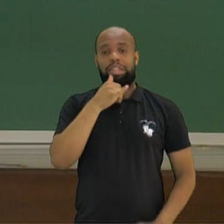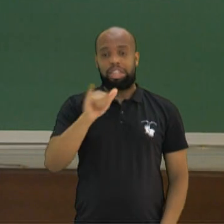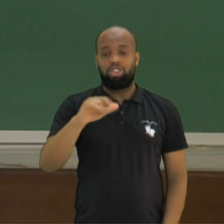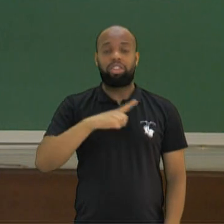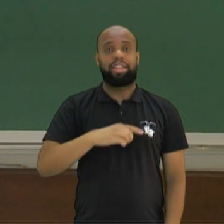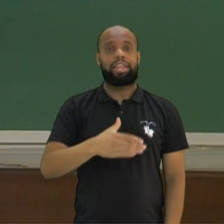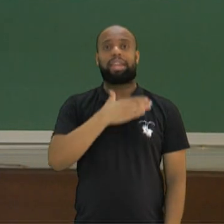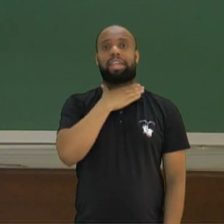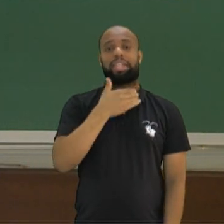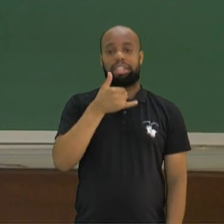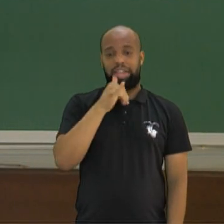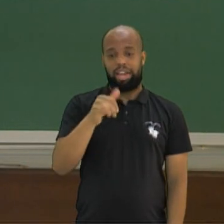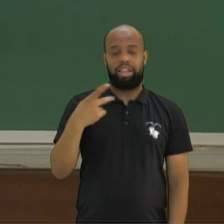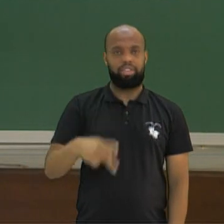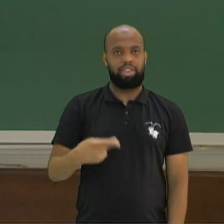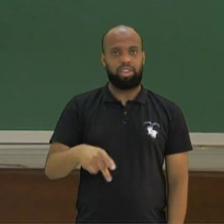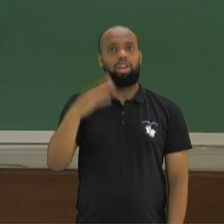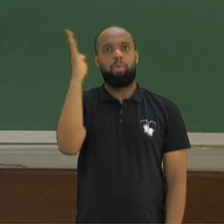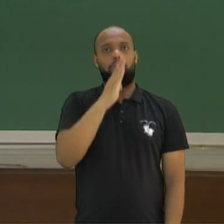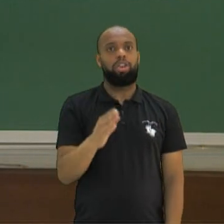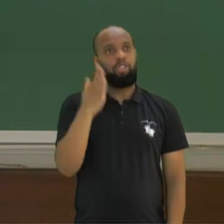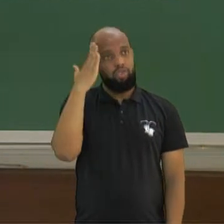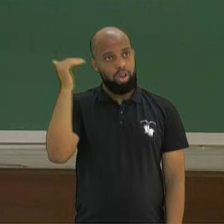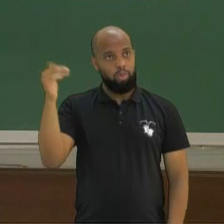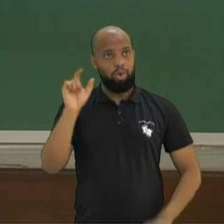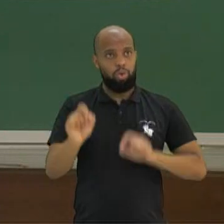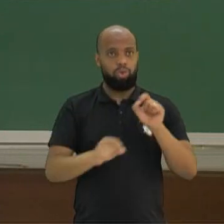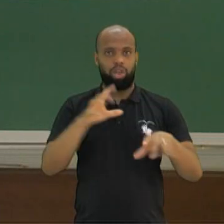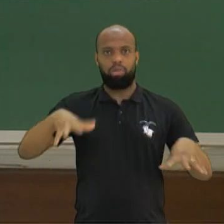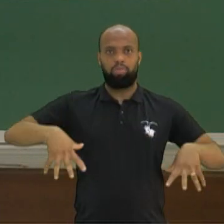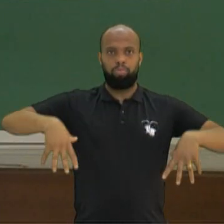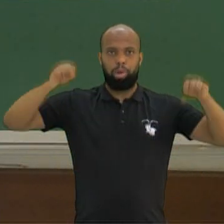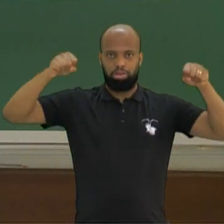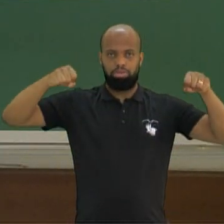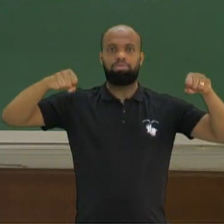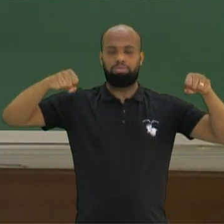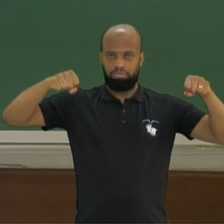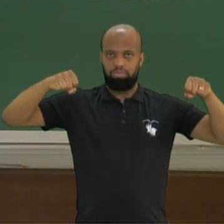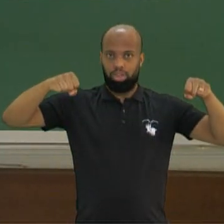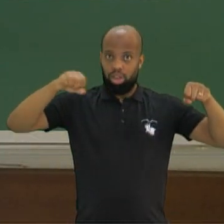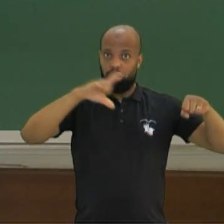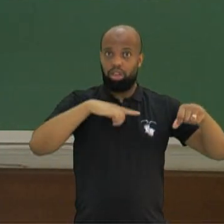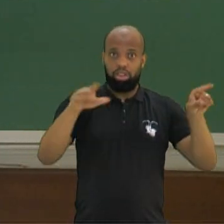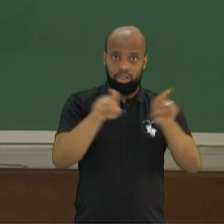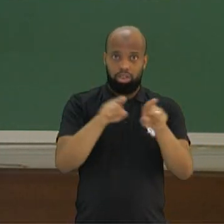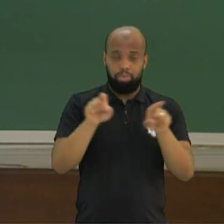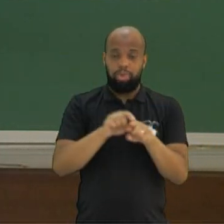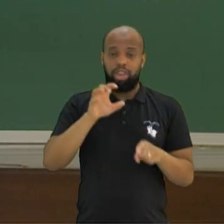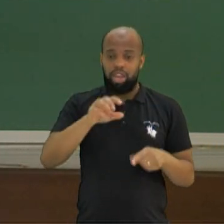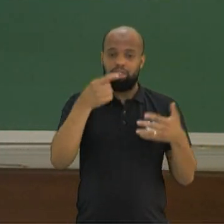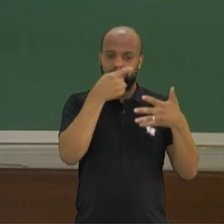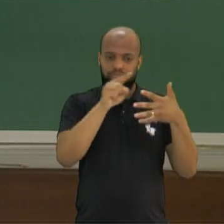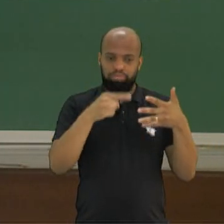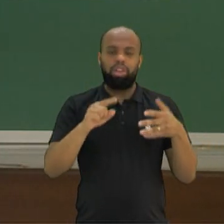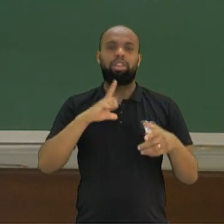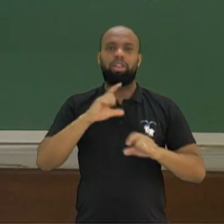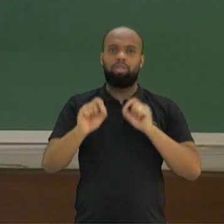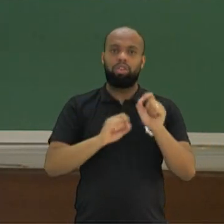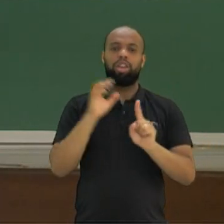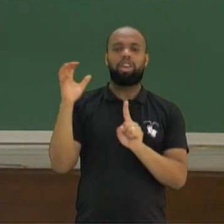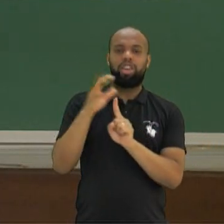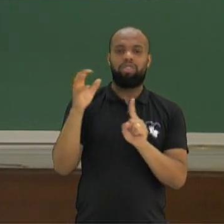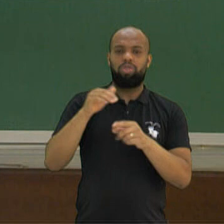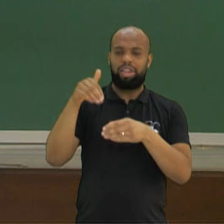crise elétrica no Brasil, que fica conhecido como apagão. Né? Então, essas questões vão influenciar as eleições no ano